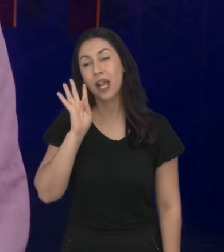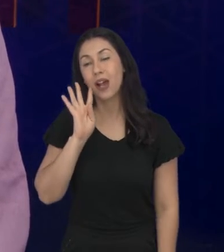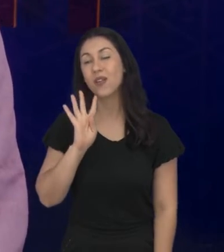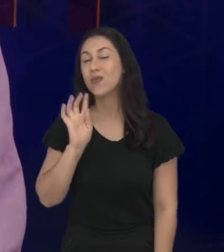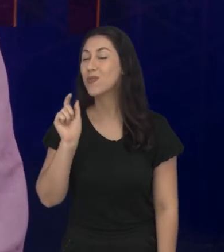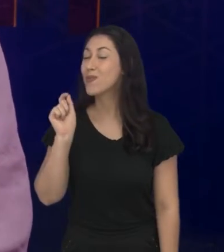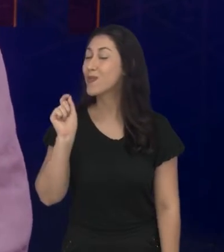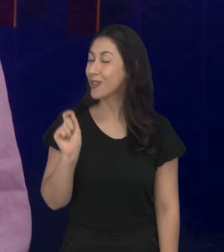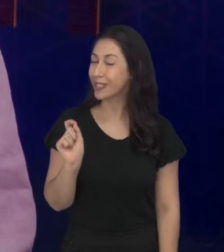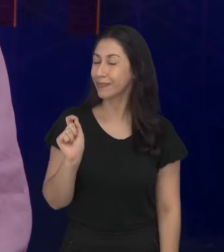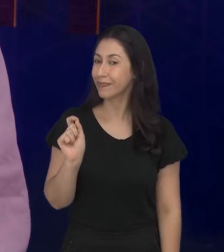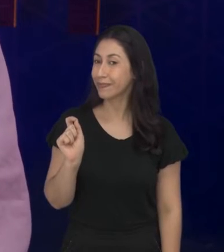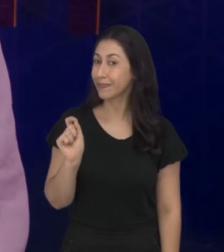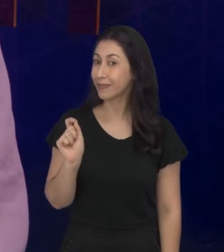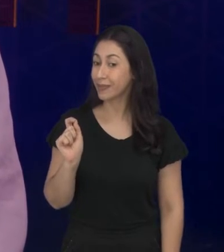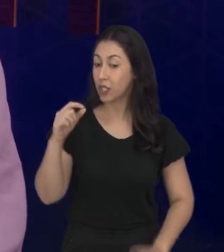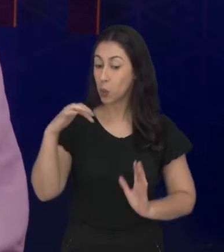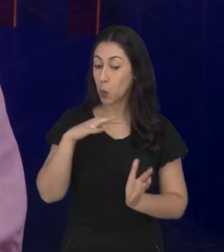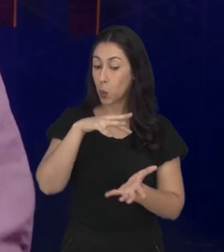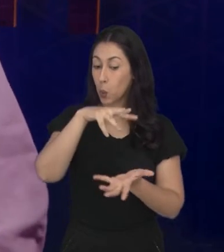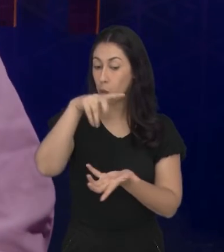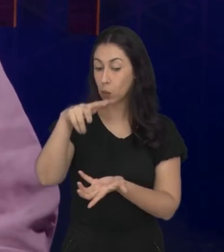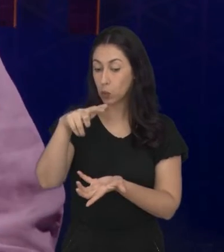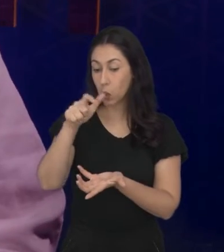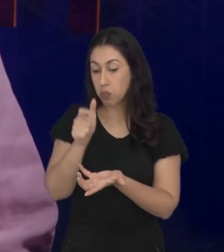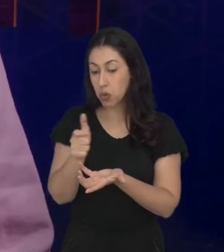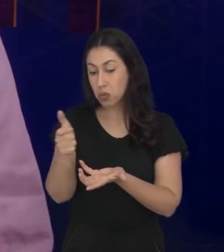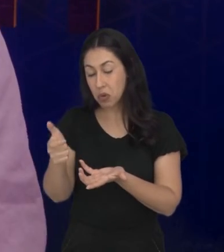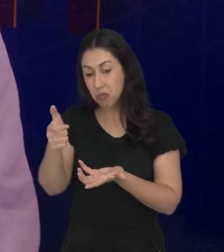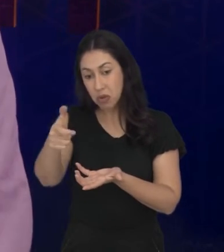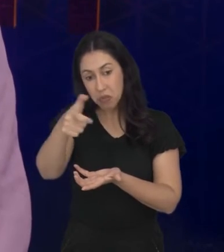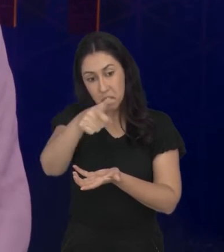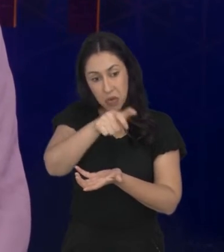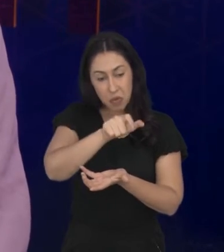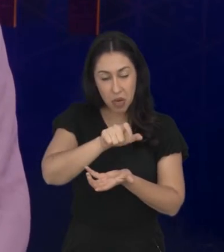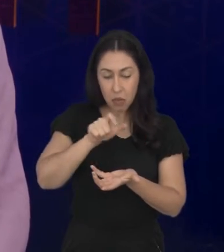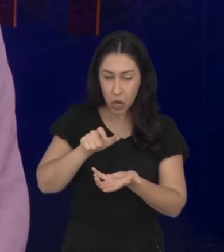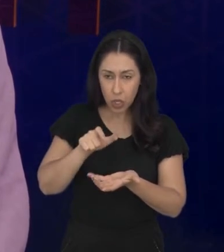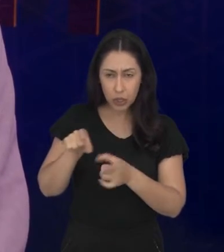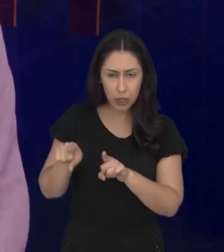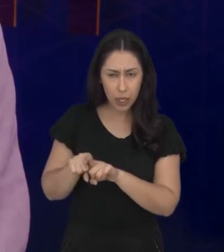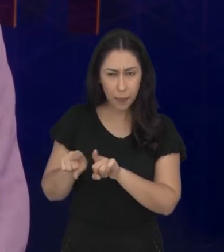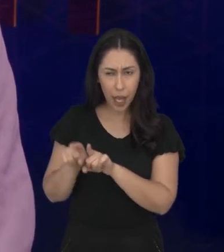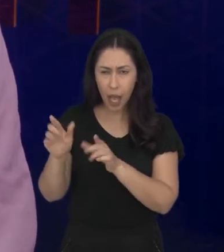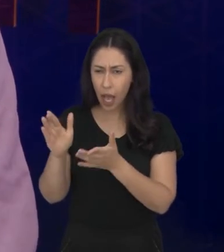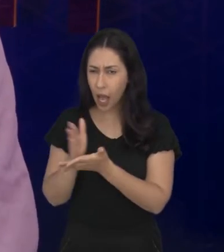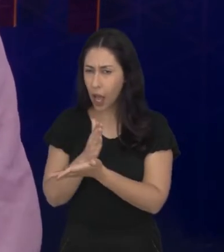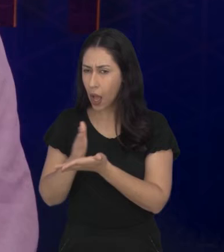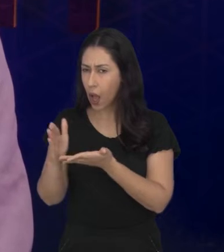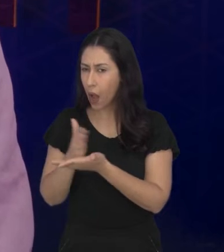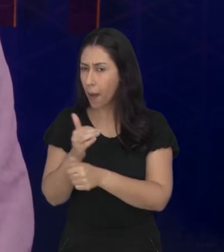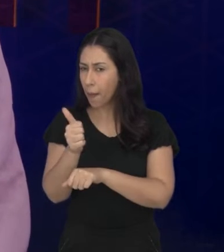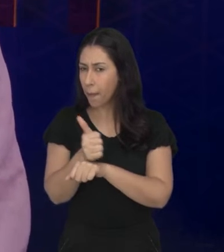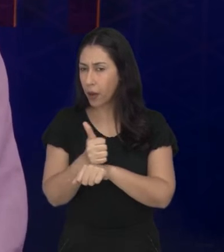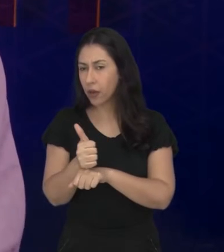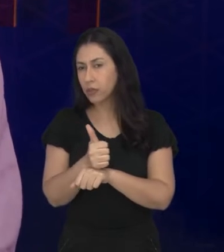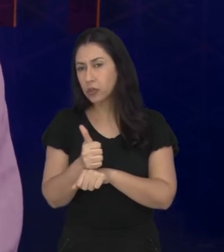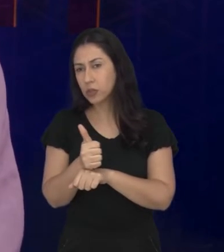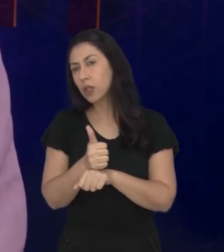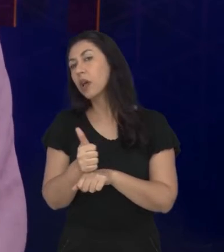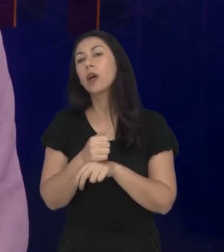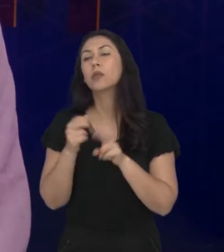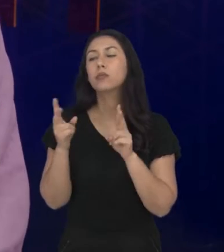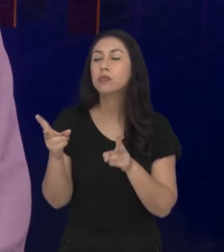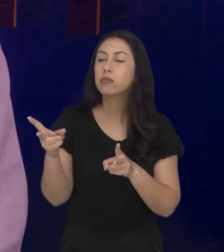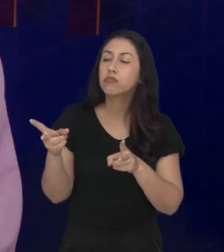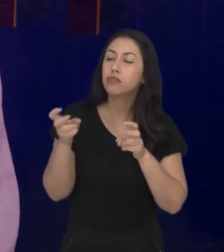que algumas regiões do mundo, algumas profissões estão percebendo essa